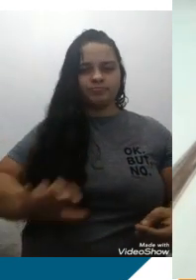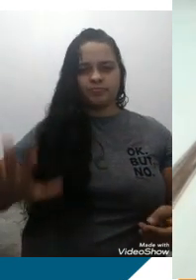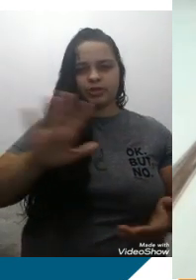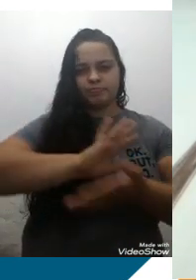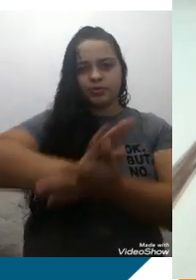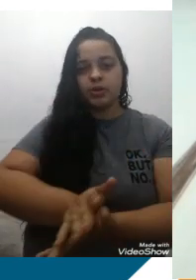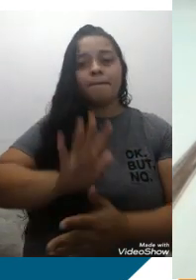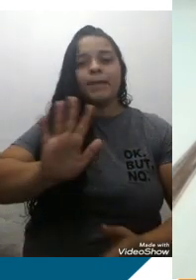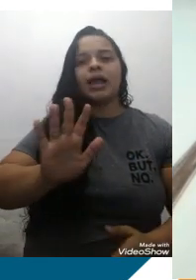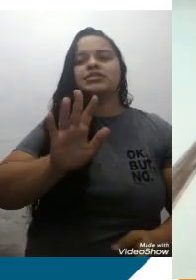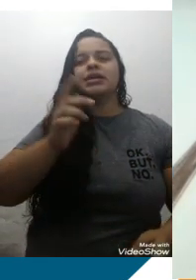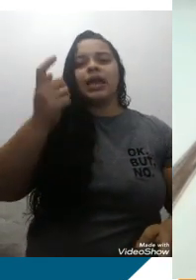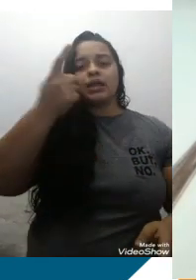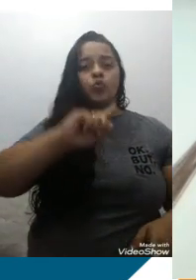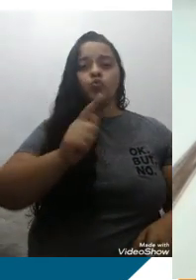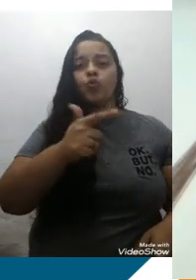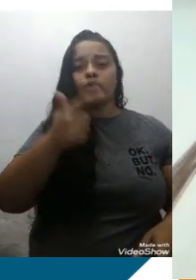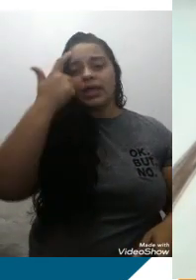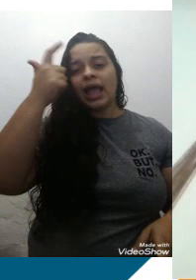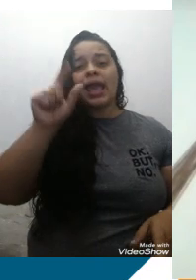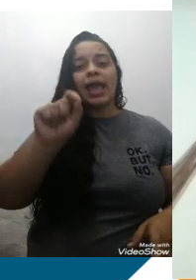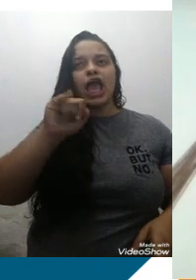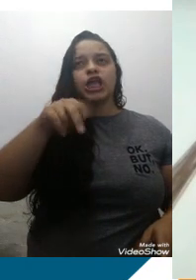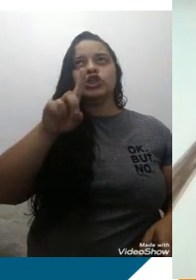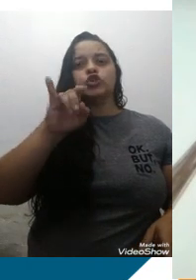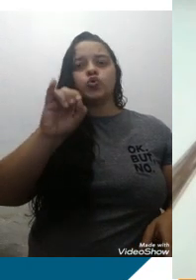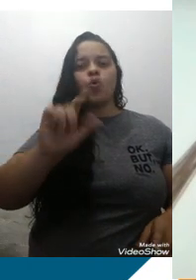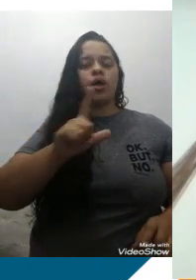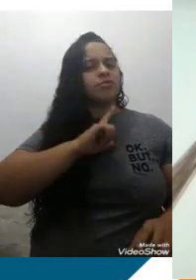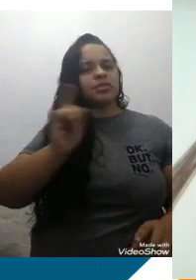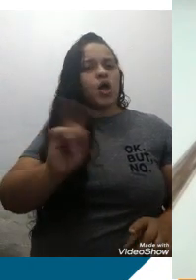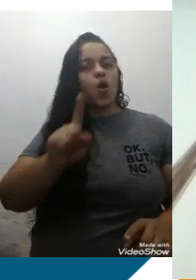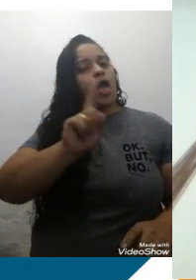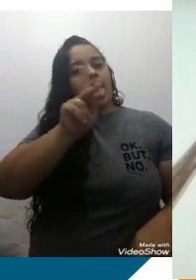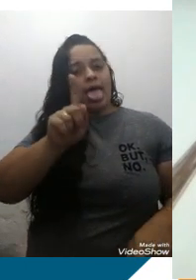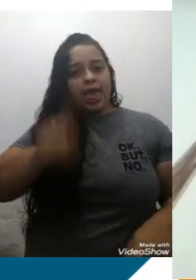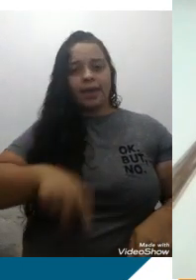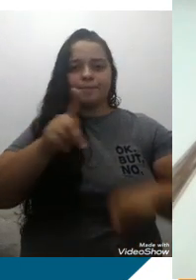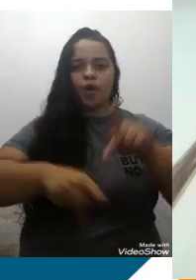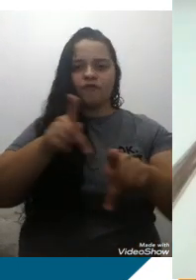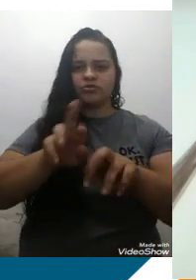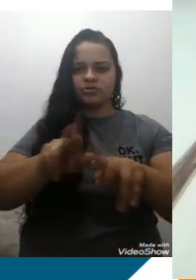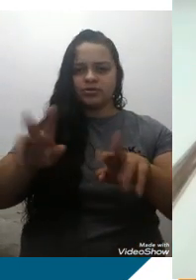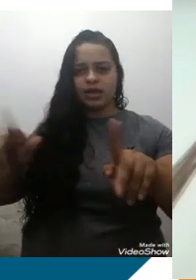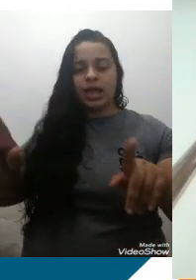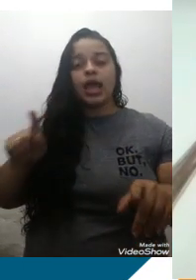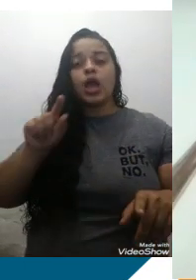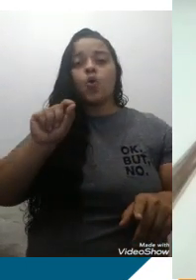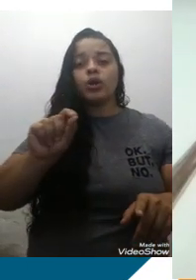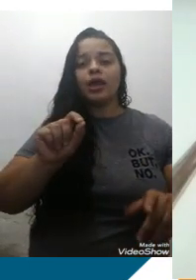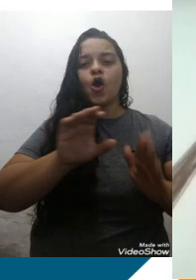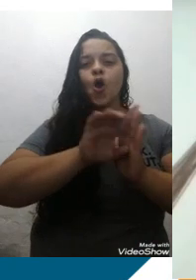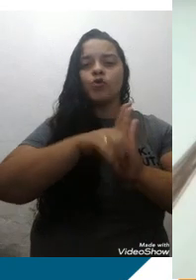não havia essa ideia de que eles eram índios. Eles eram povos absolutamente diferentes entre si. O problema no uso do conceito é